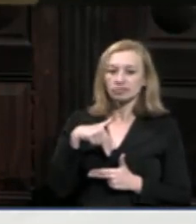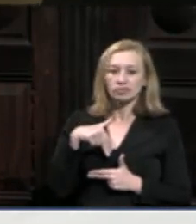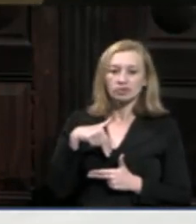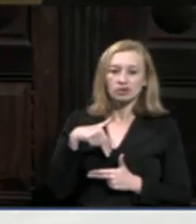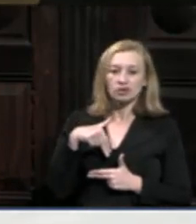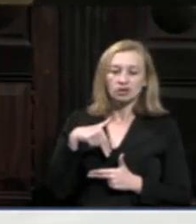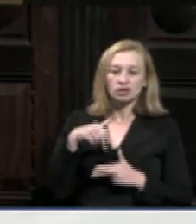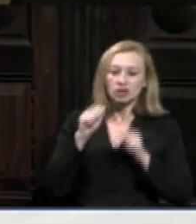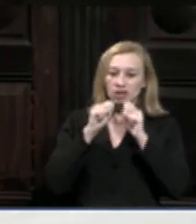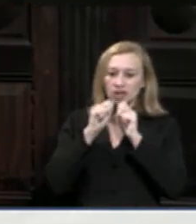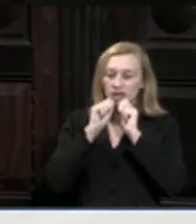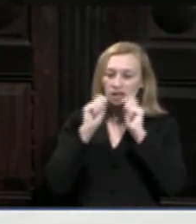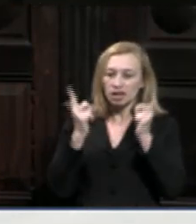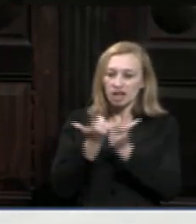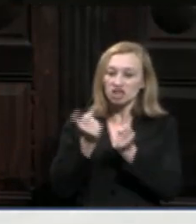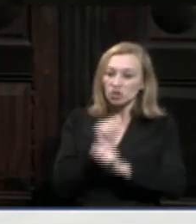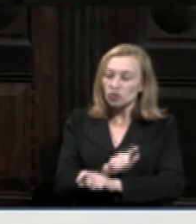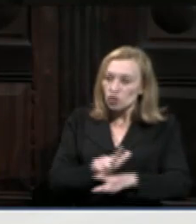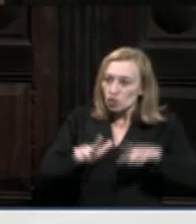que o plenário hoje